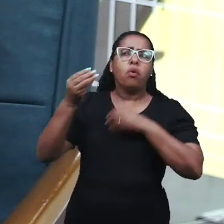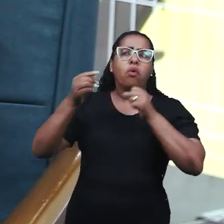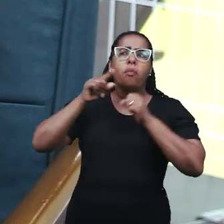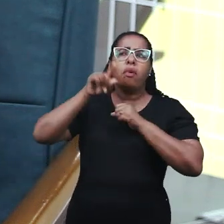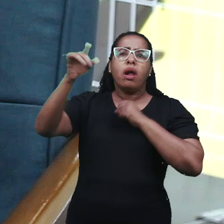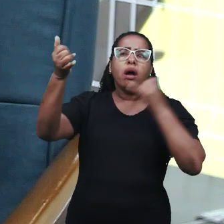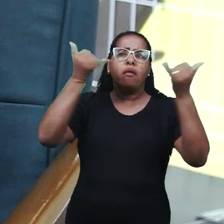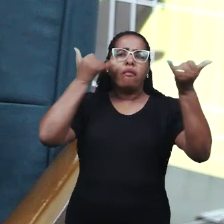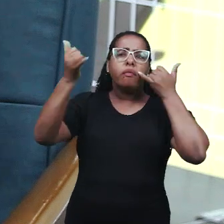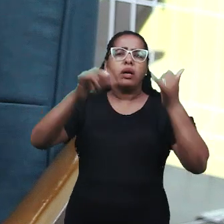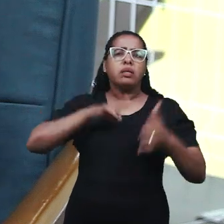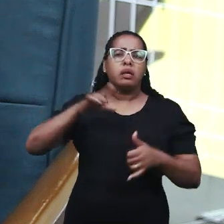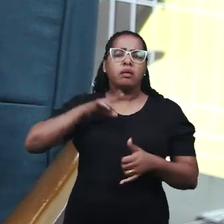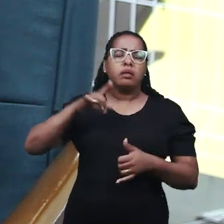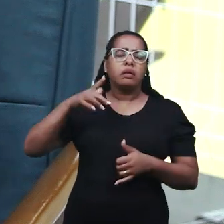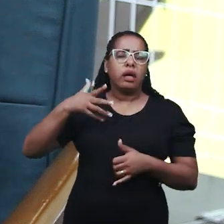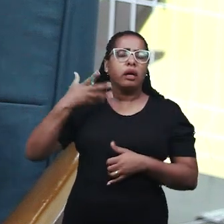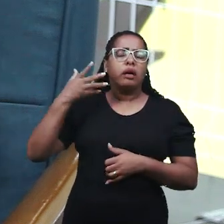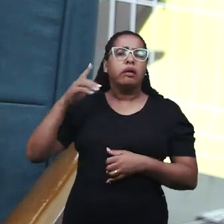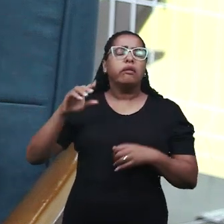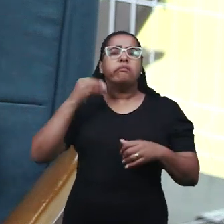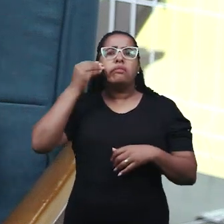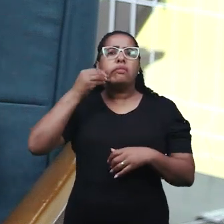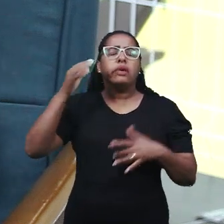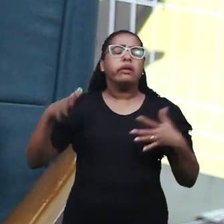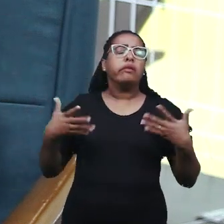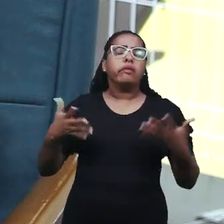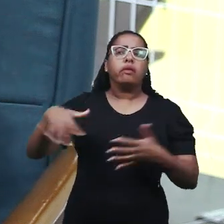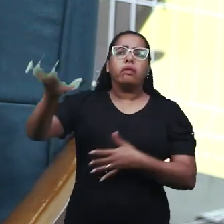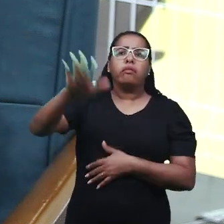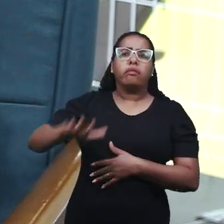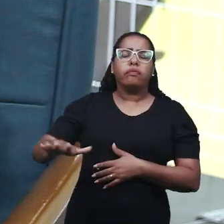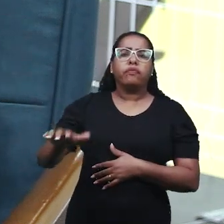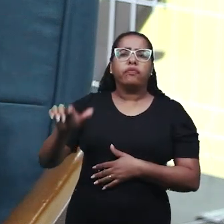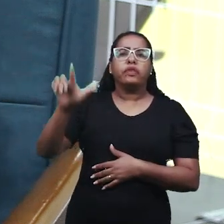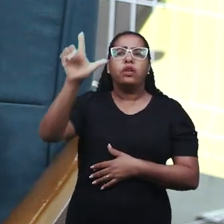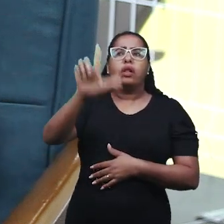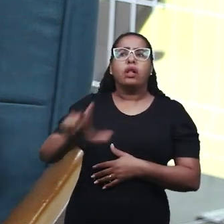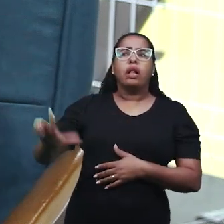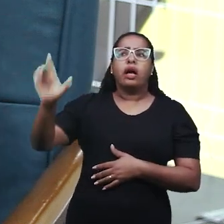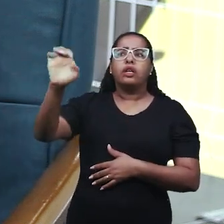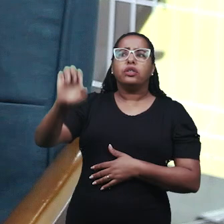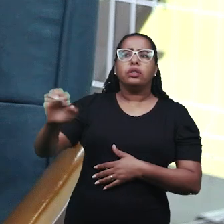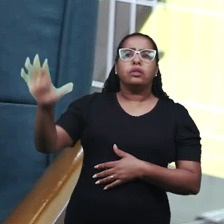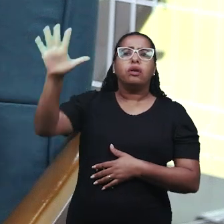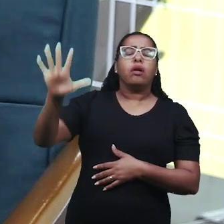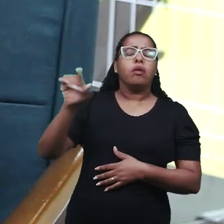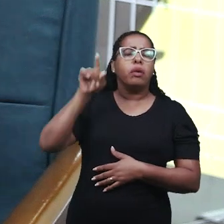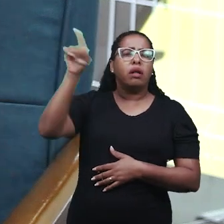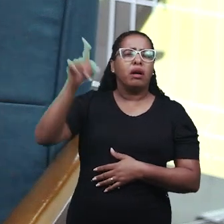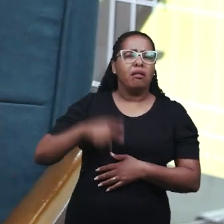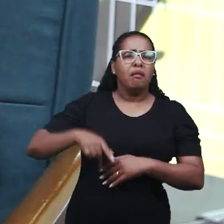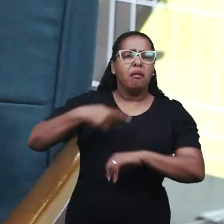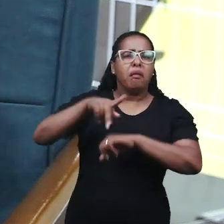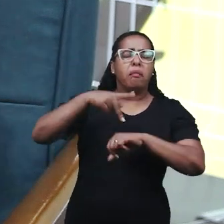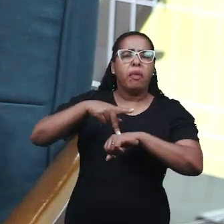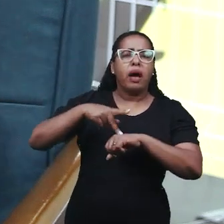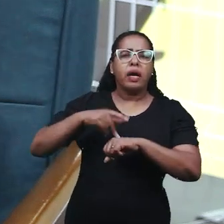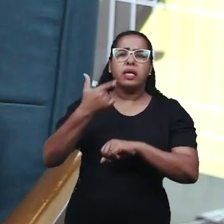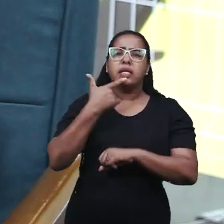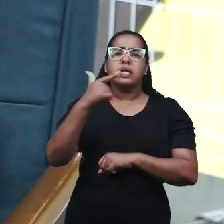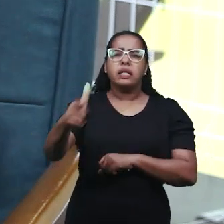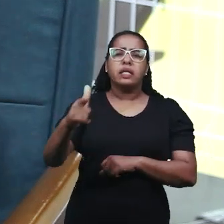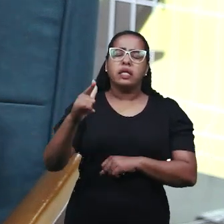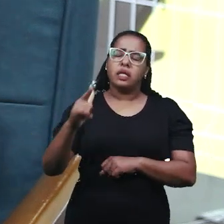e quais as experiências vividas pelo Evangelho naquela região do leste europeu e demais países de